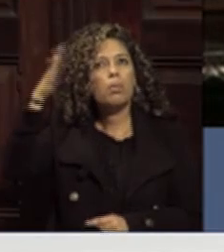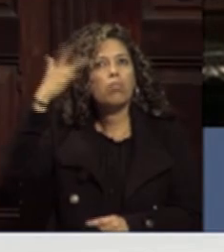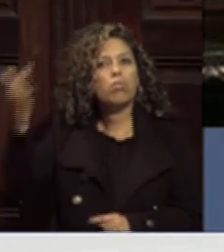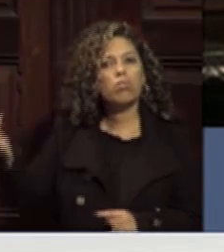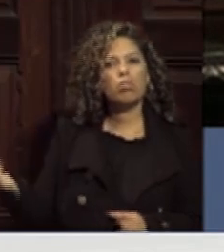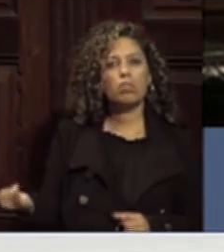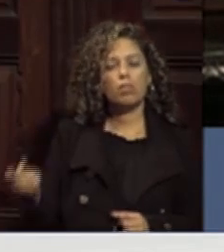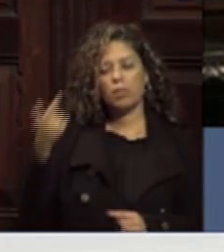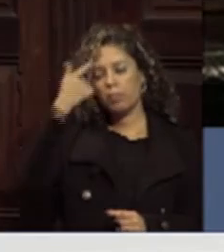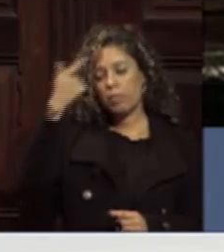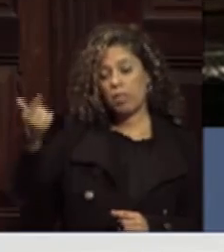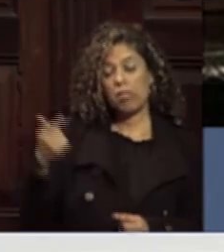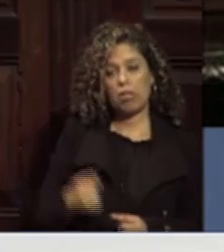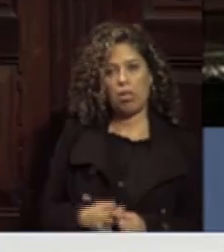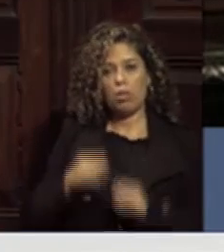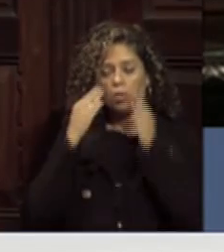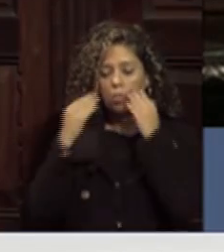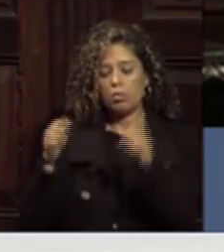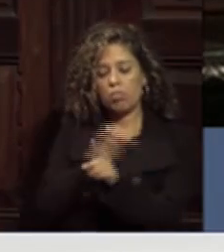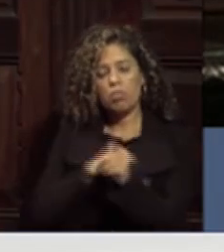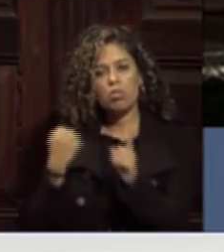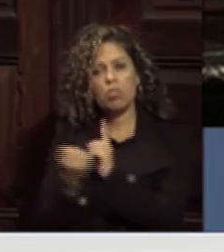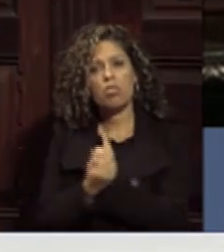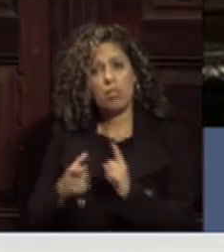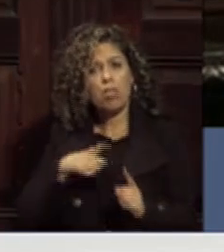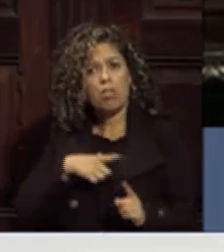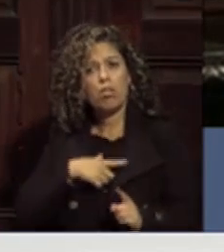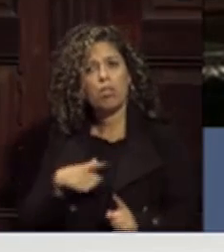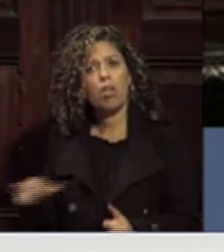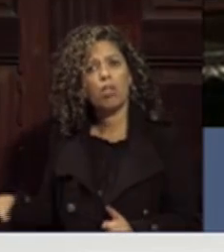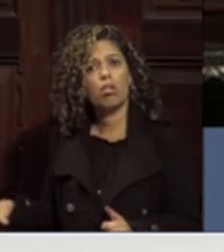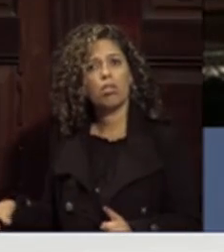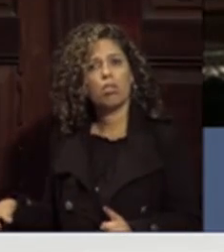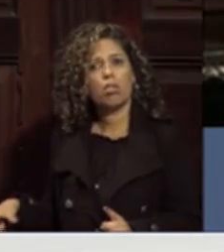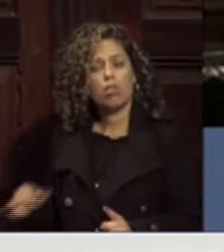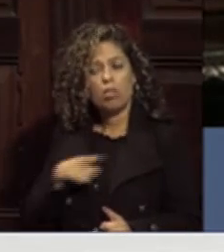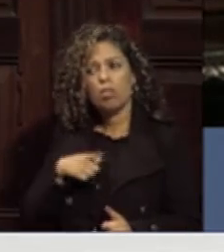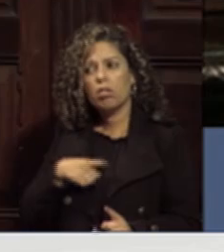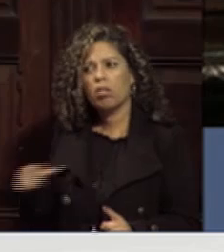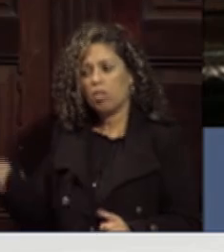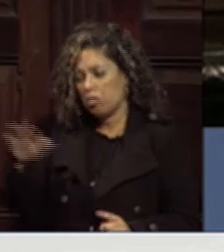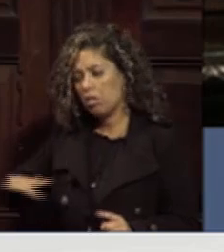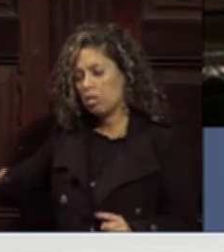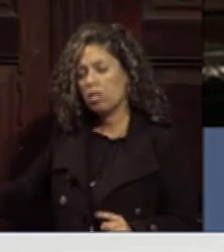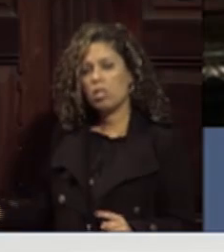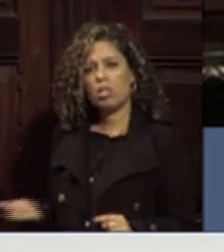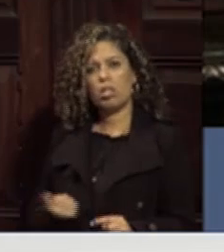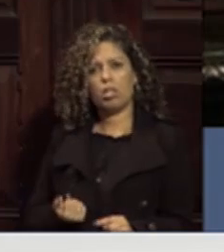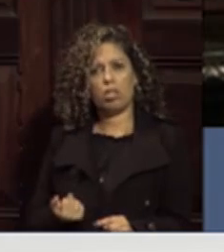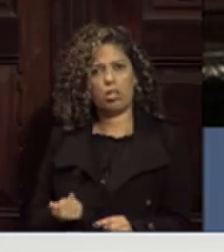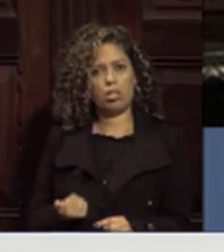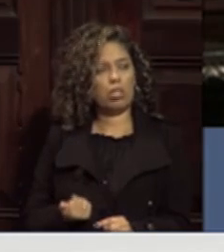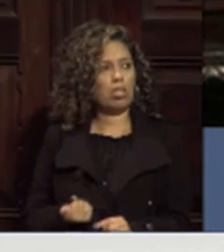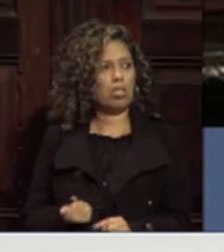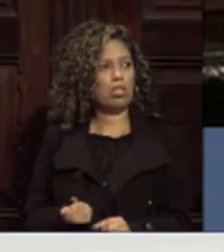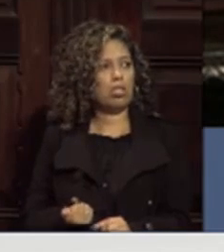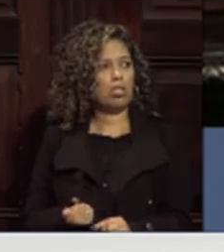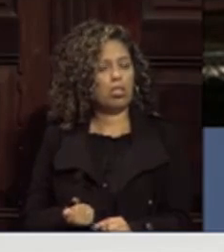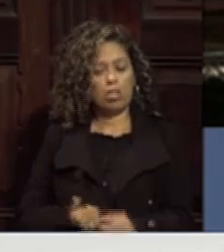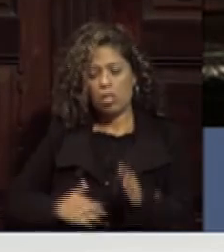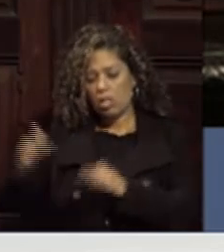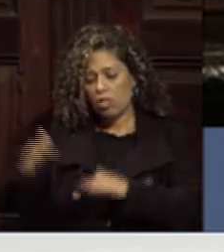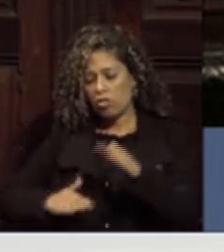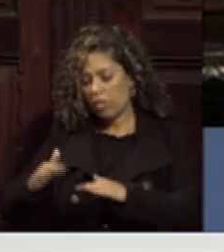a todos os cidadãos que existem ainda crianças que passam a infância